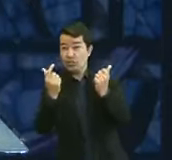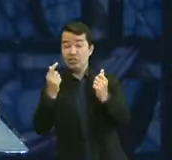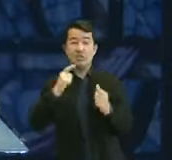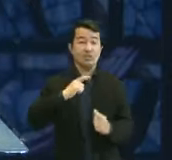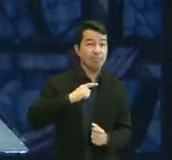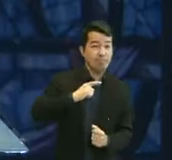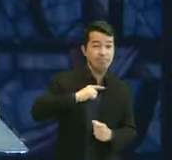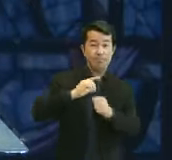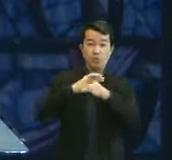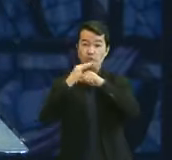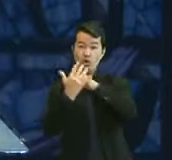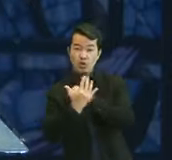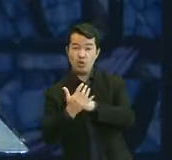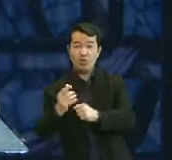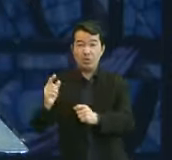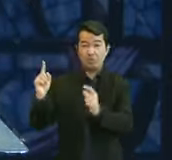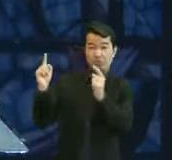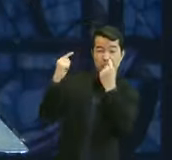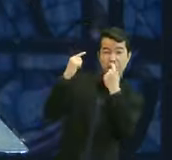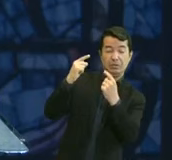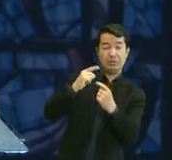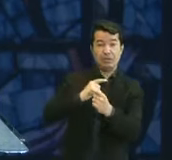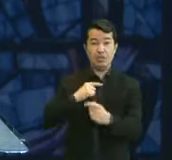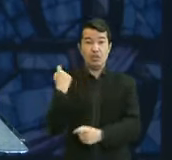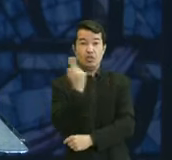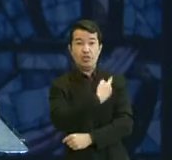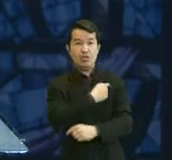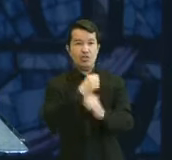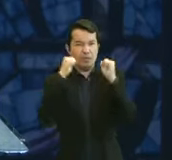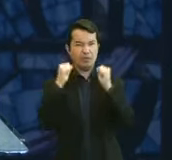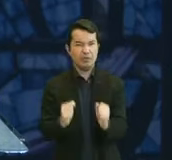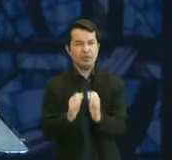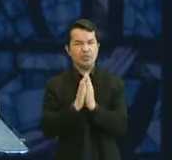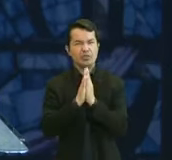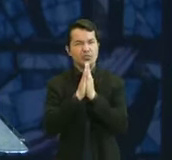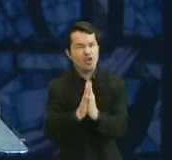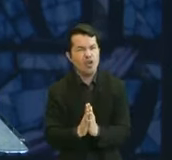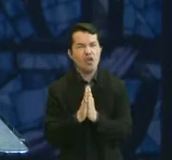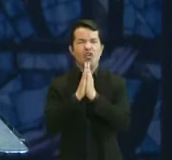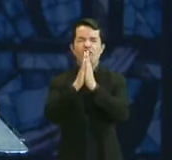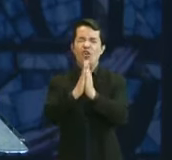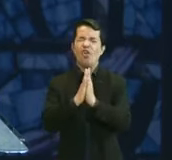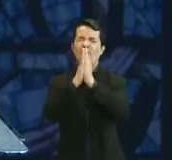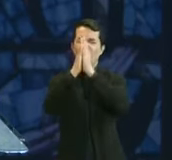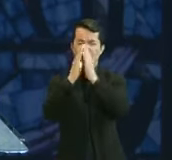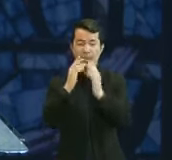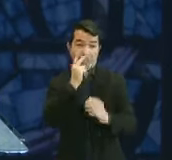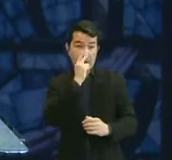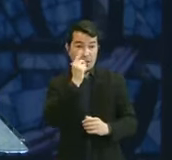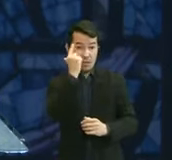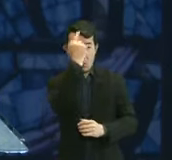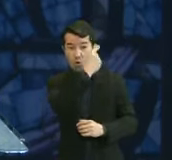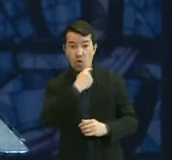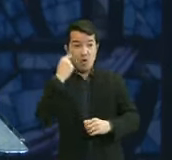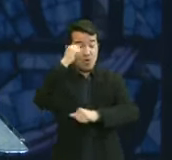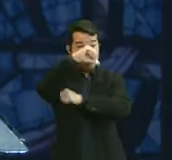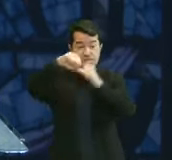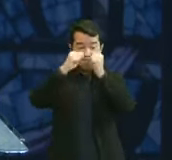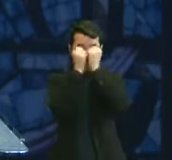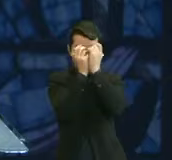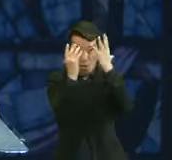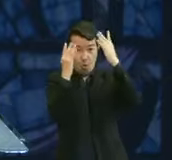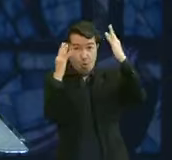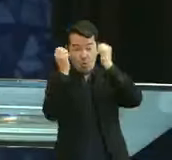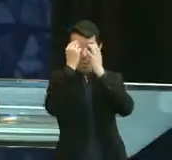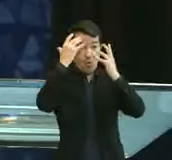religiosa. Nós podemos enfrentá-las com o rosto brilhando. Porque quando entramos na presença do Senhor, a fé